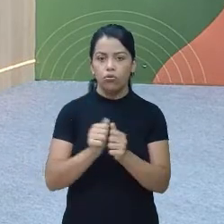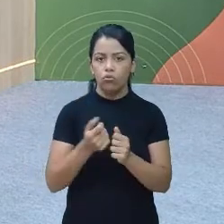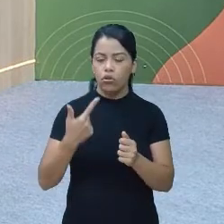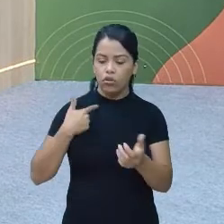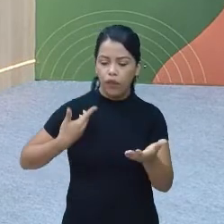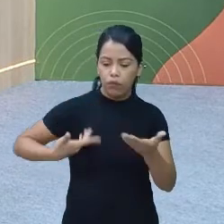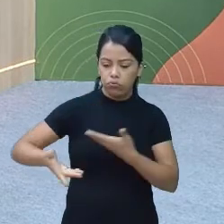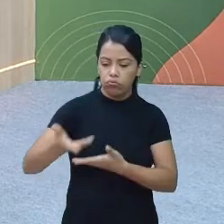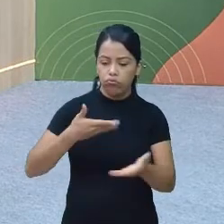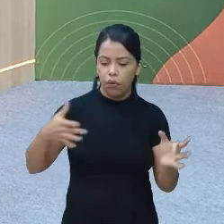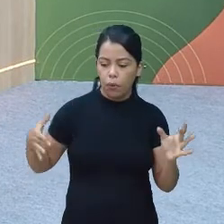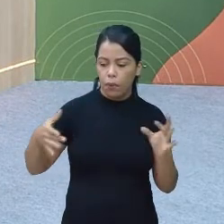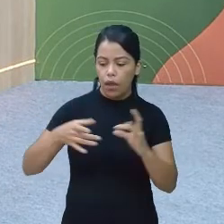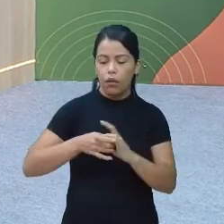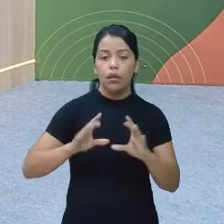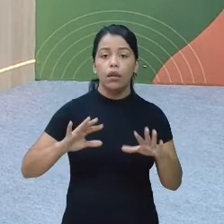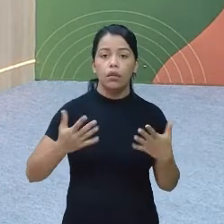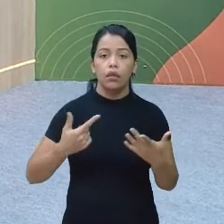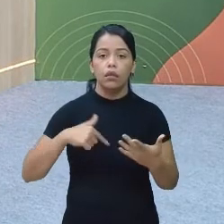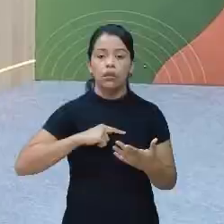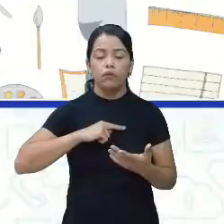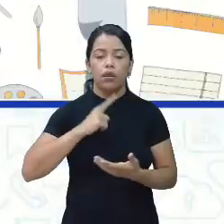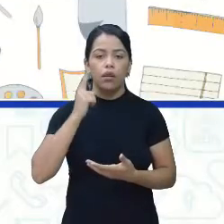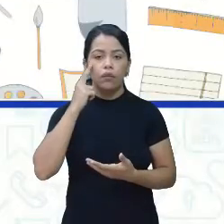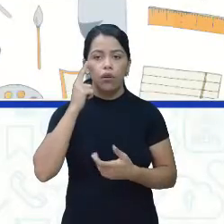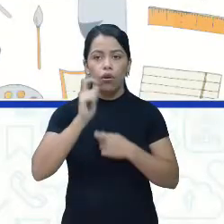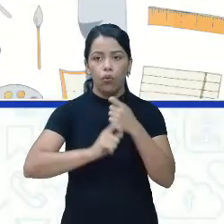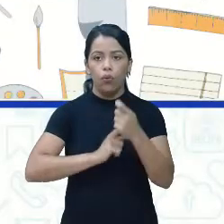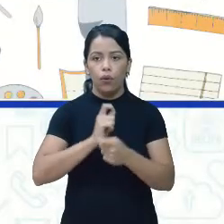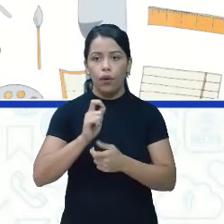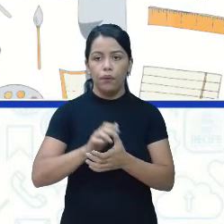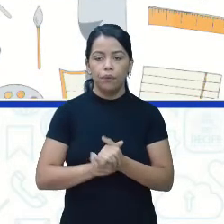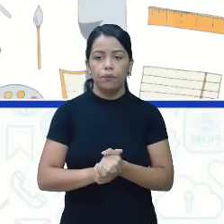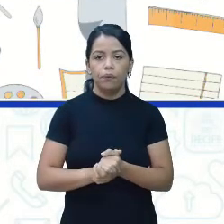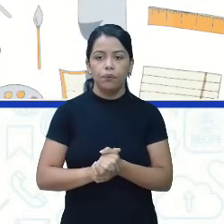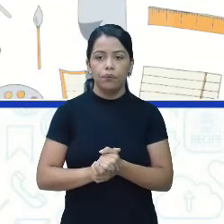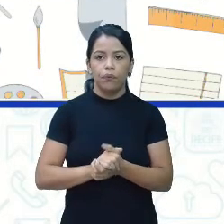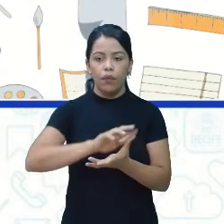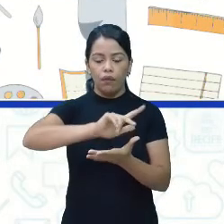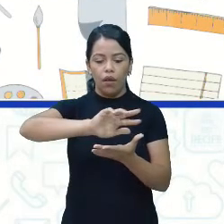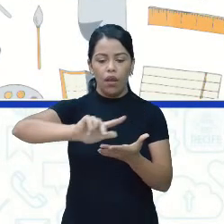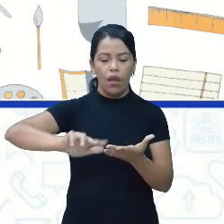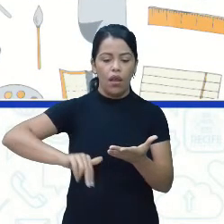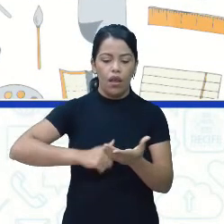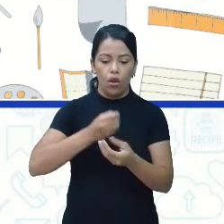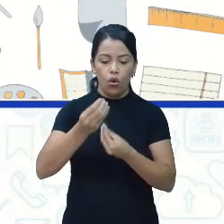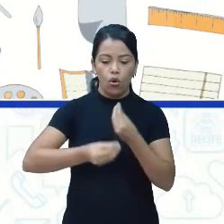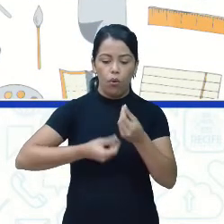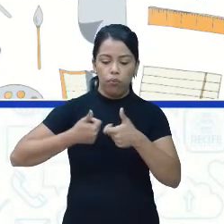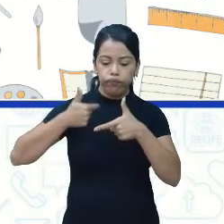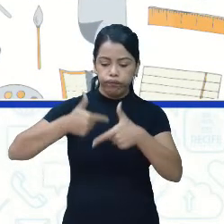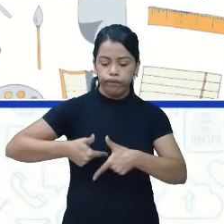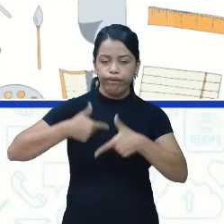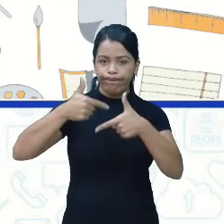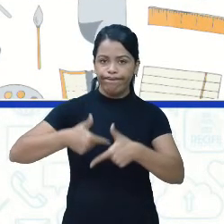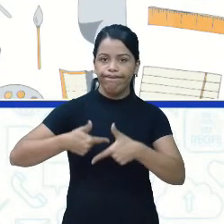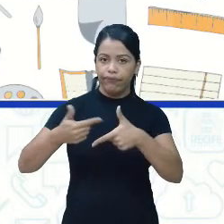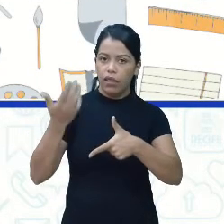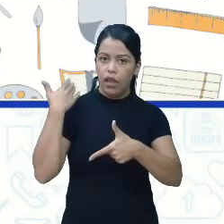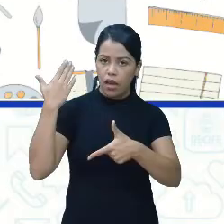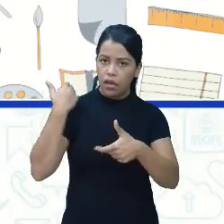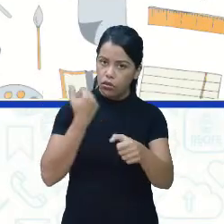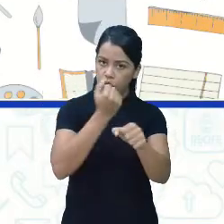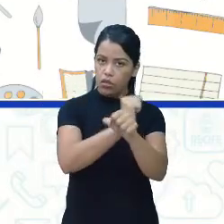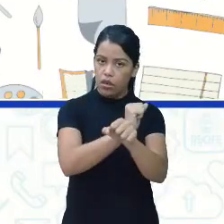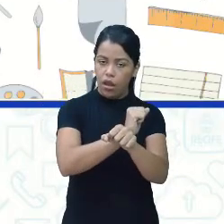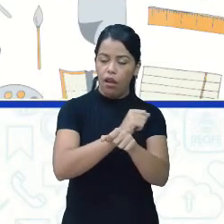diálogo. Estudaremos o cotidiano do Recife escravocrata e as diversas formas de resistência das pessoas escravizadas. Então é isso